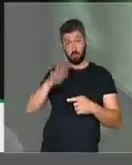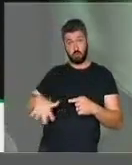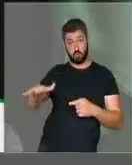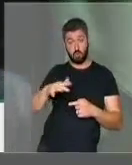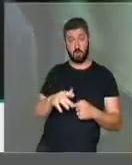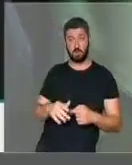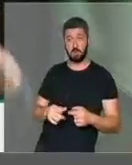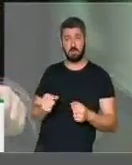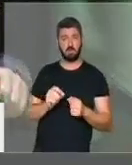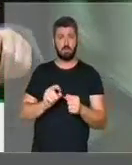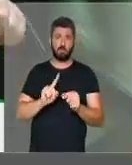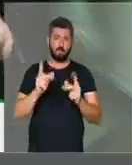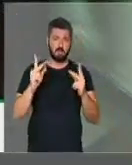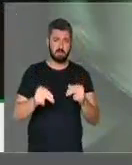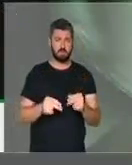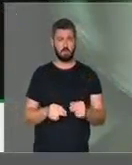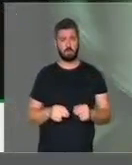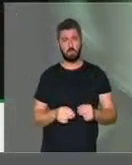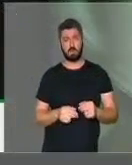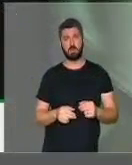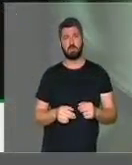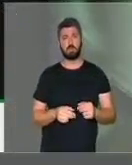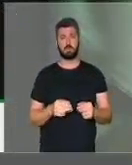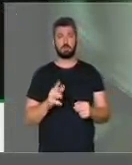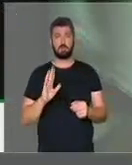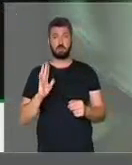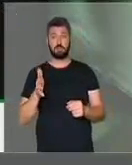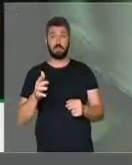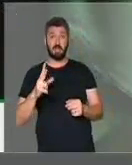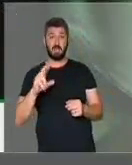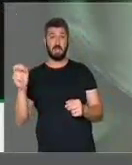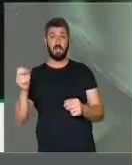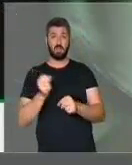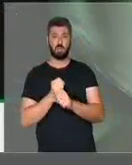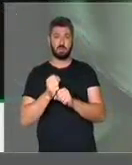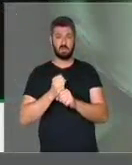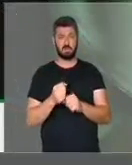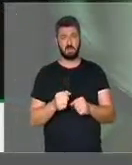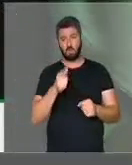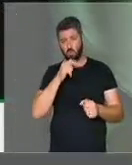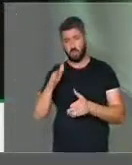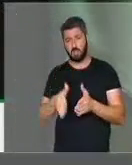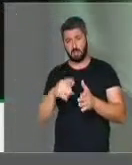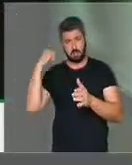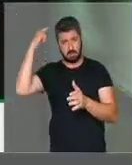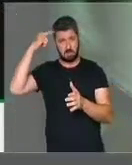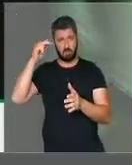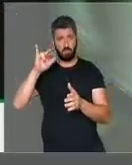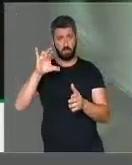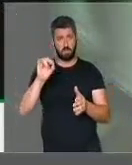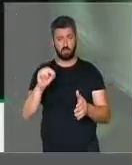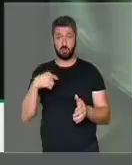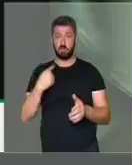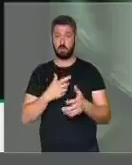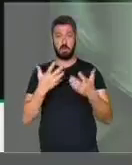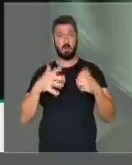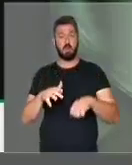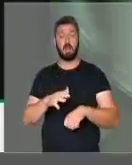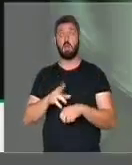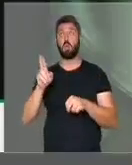pessoas não façam o que fizeram durante mais de 500 anos com o Rio São Francisco. A gente não